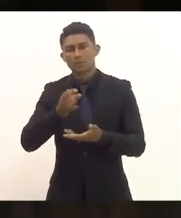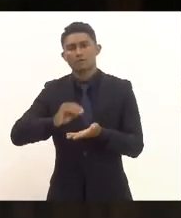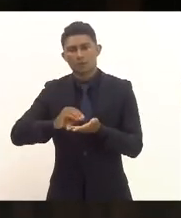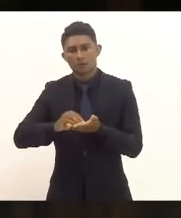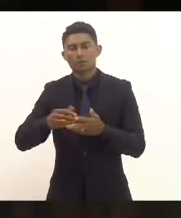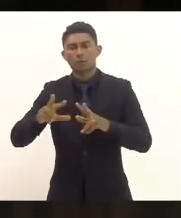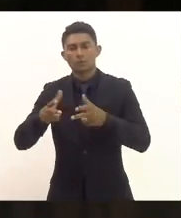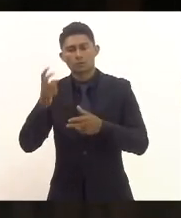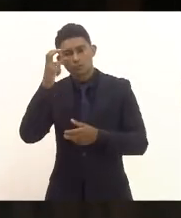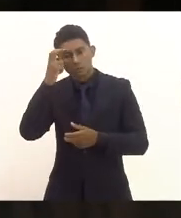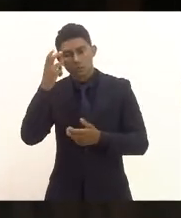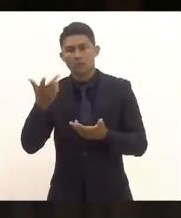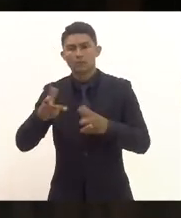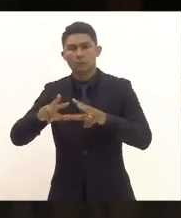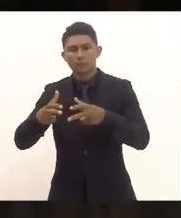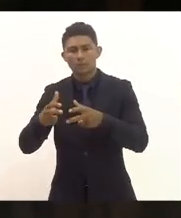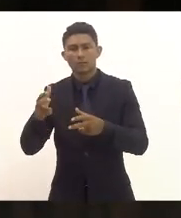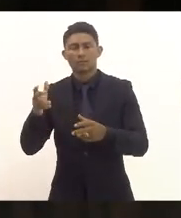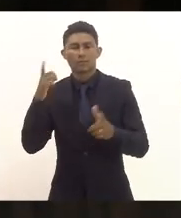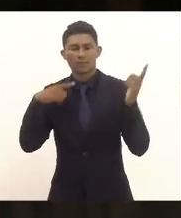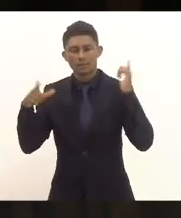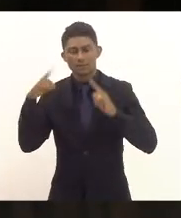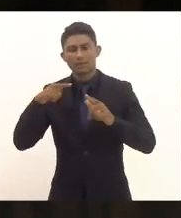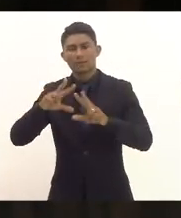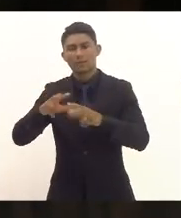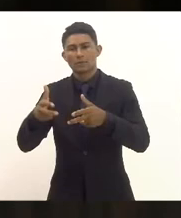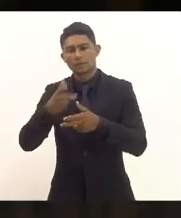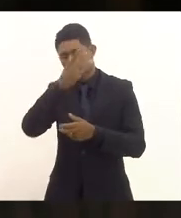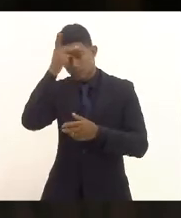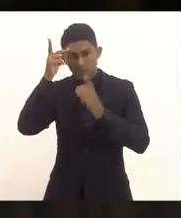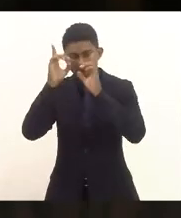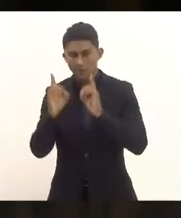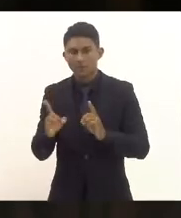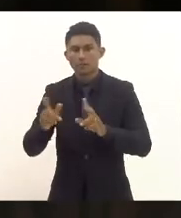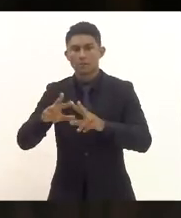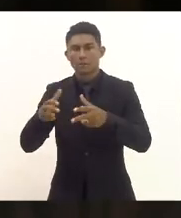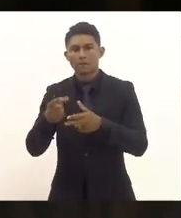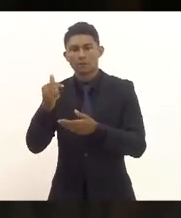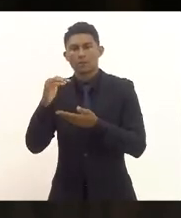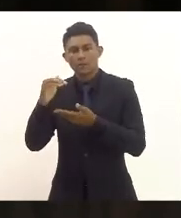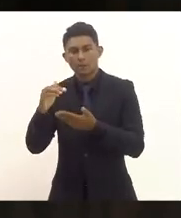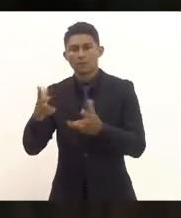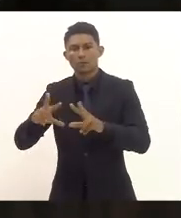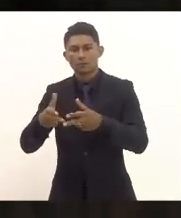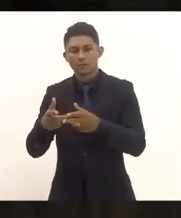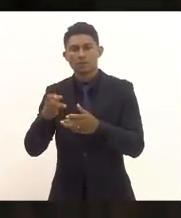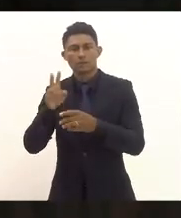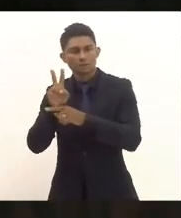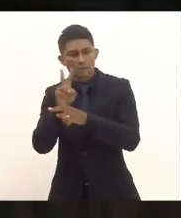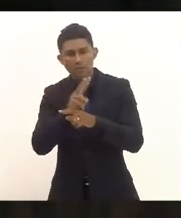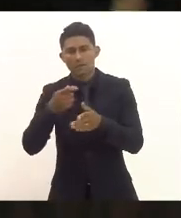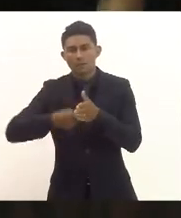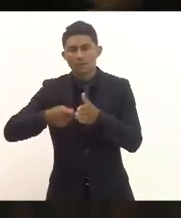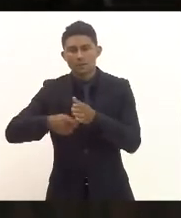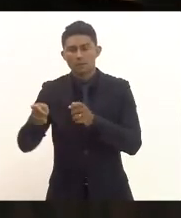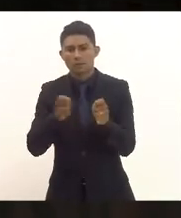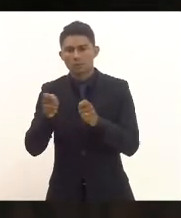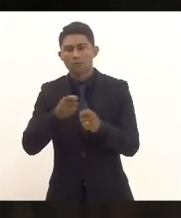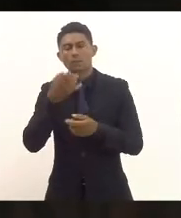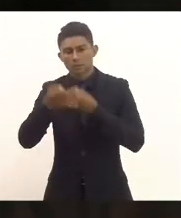de Cultura de esporte e lazer pessoa com deficiência economia de outro e comércio de orçamento Finanças fiscalização financeira e controle